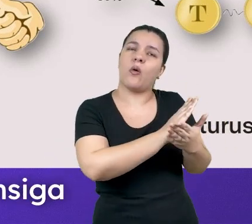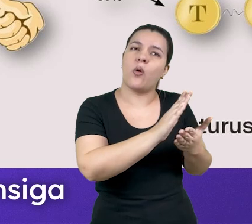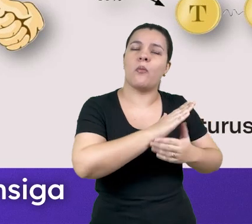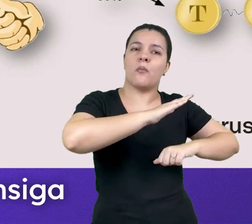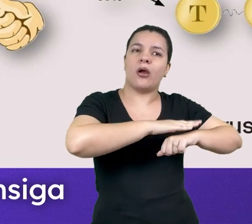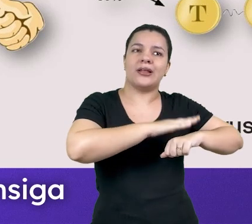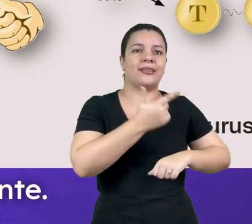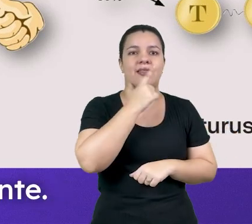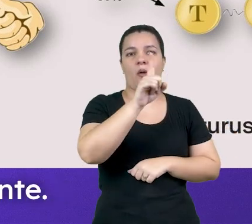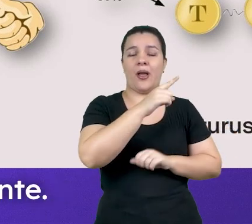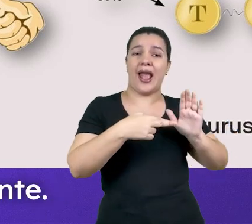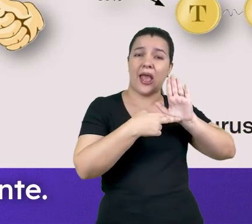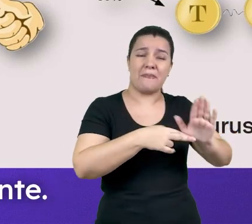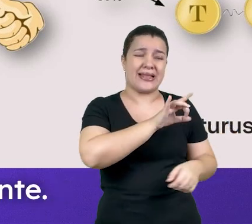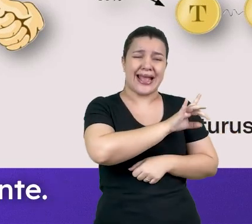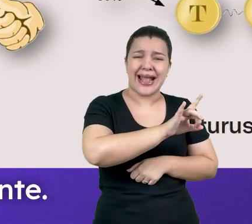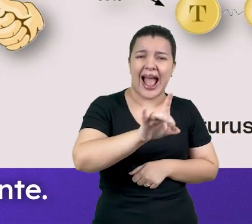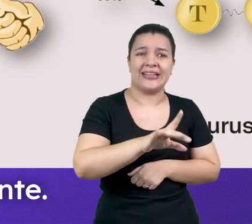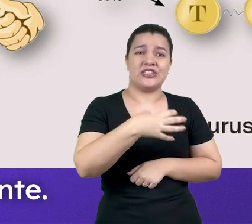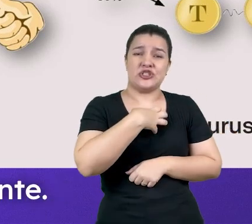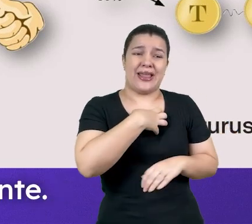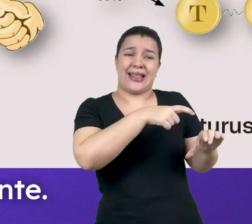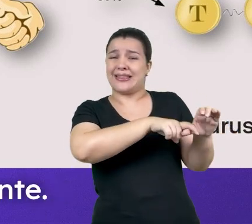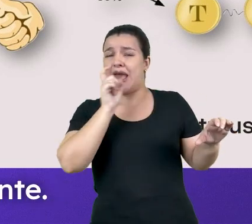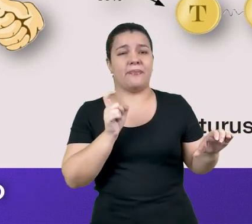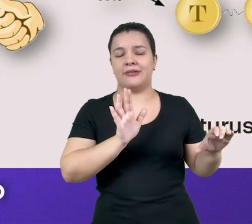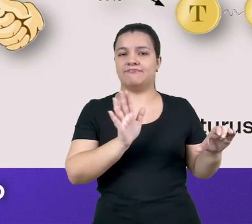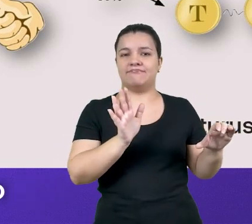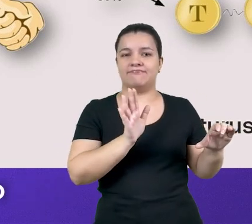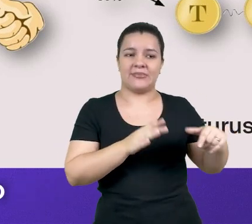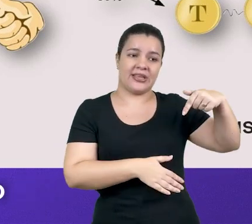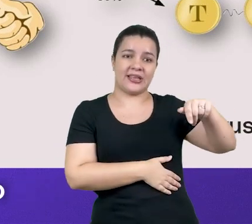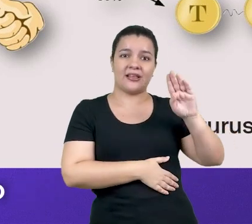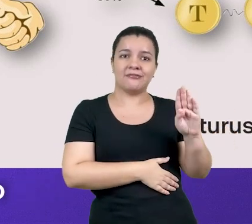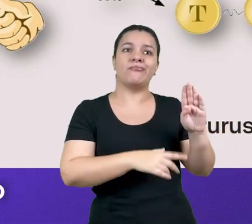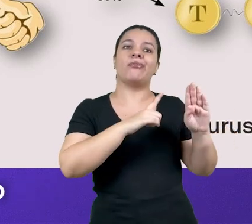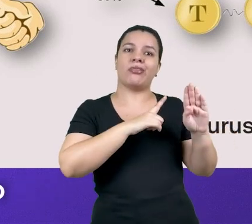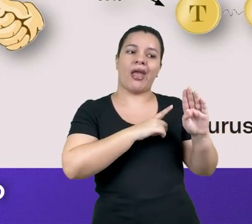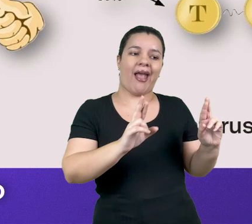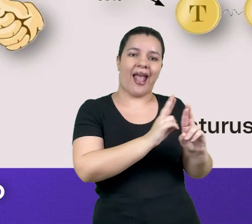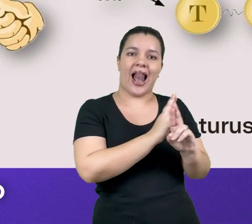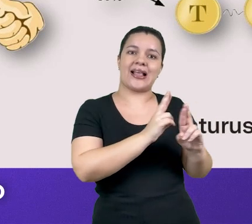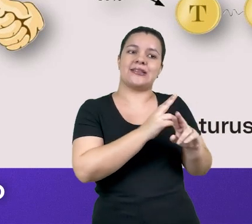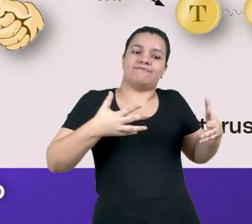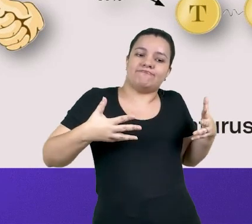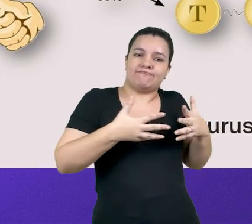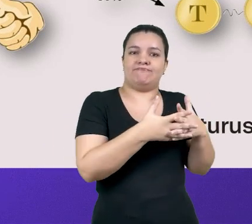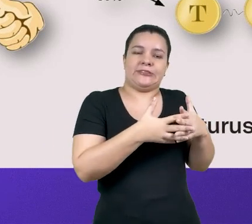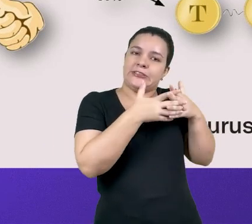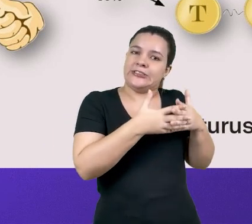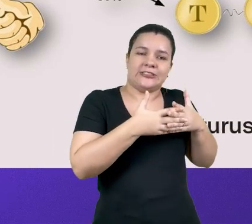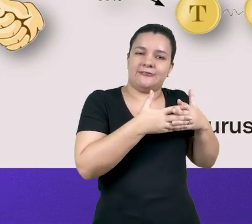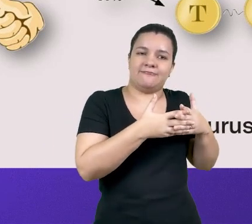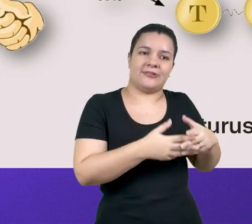determinados cenários você não consiga representar cada qubit de forma independente. Os qubits estão correlacionados. Então, o sistema